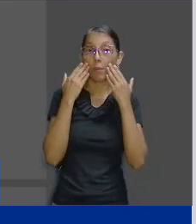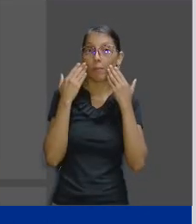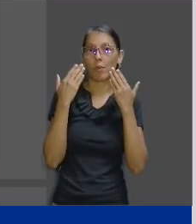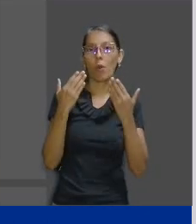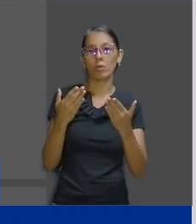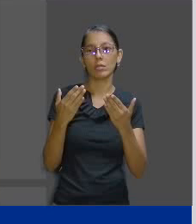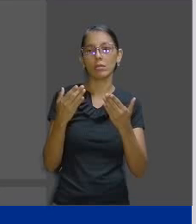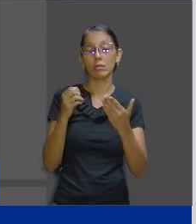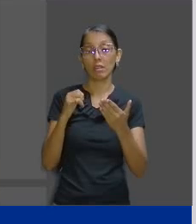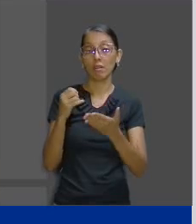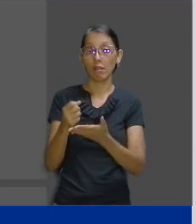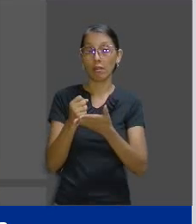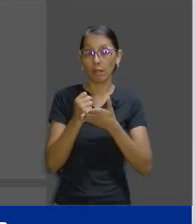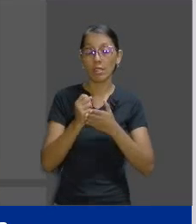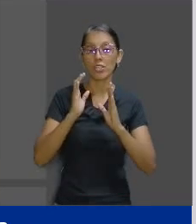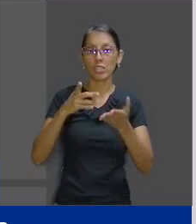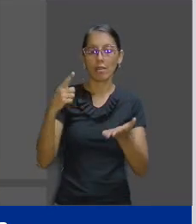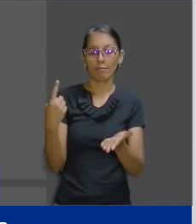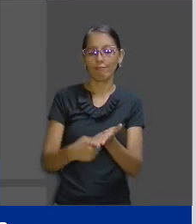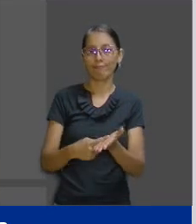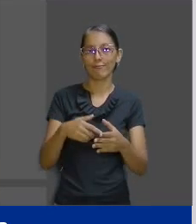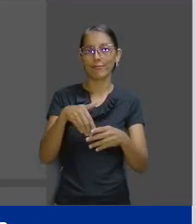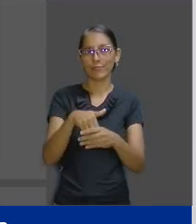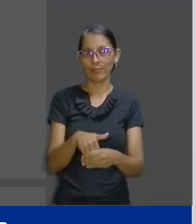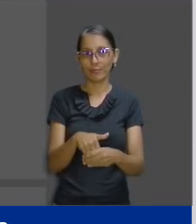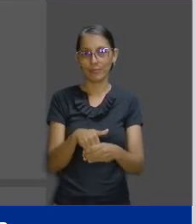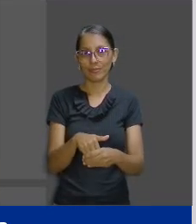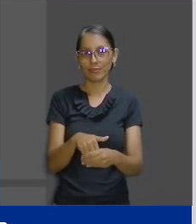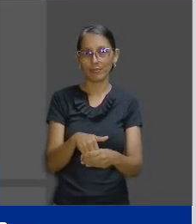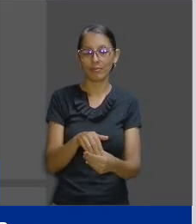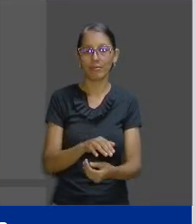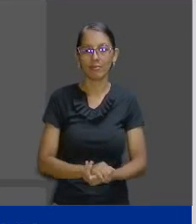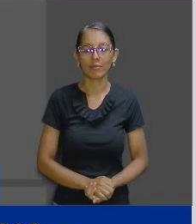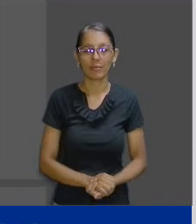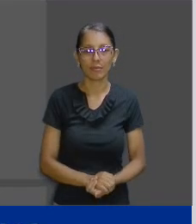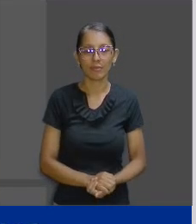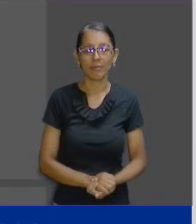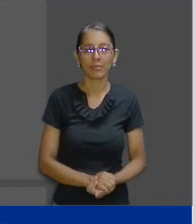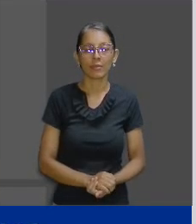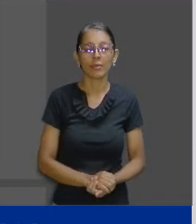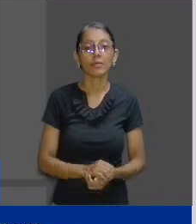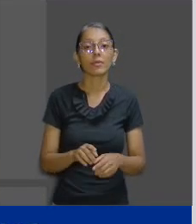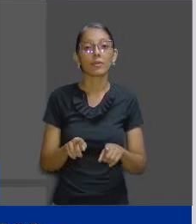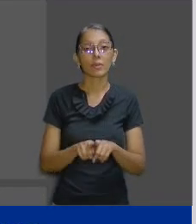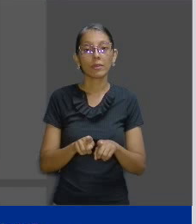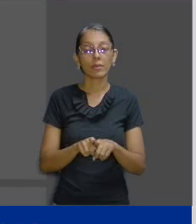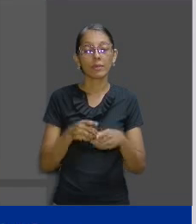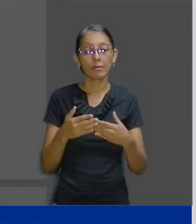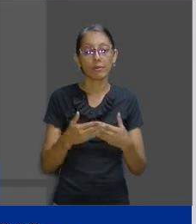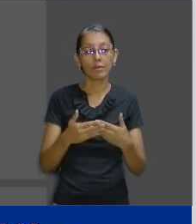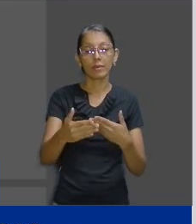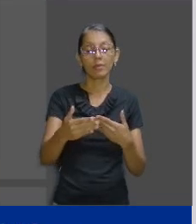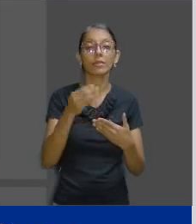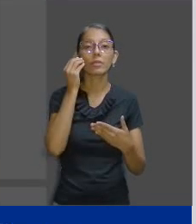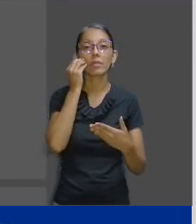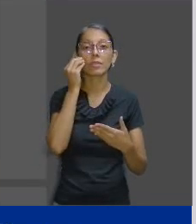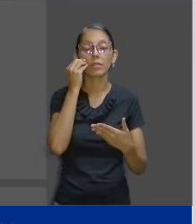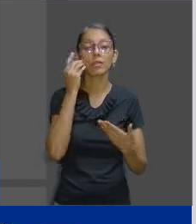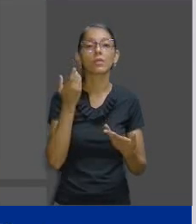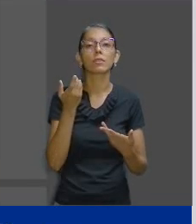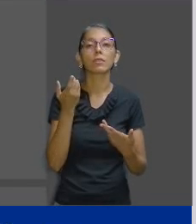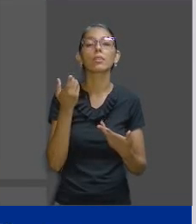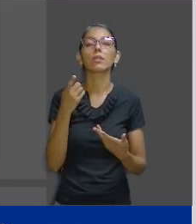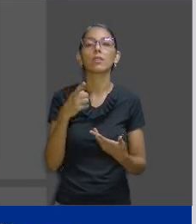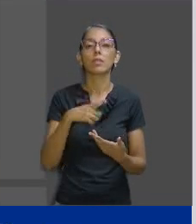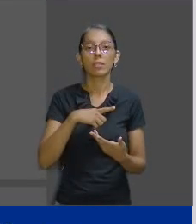está comprometido com o voto. E nós veremos mais à frente, excelências, que também por meio de diálogos, que efetivamente foram recebidas fotos